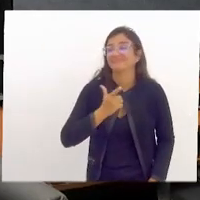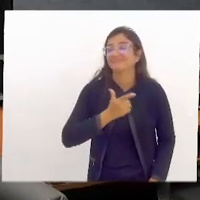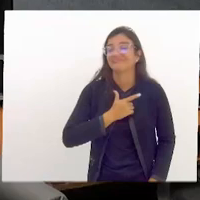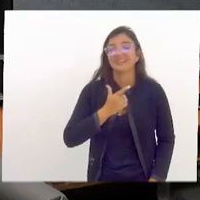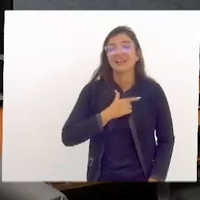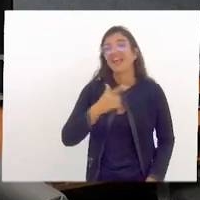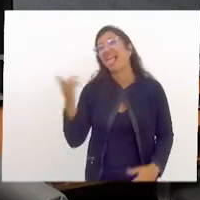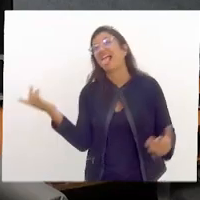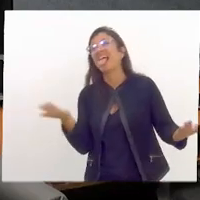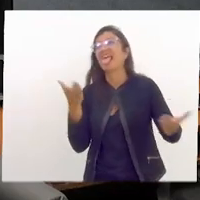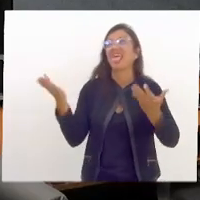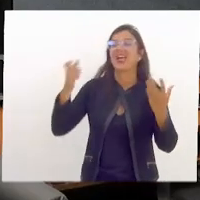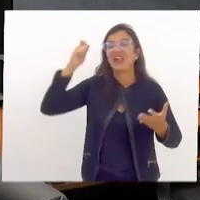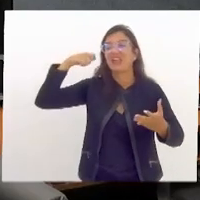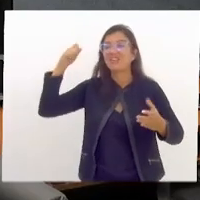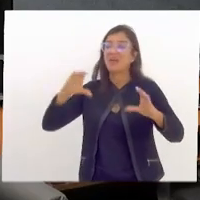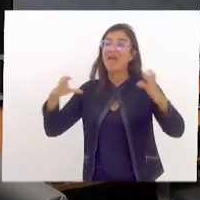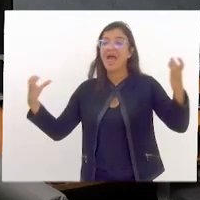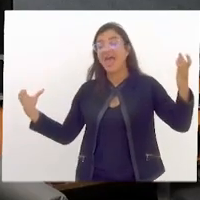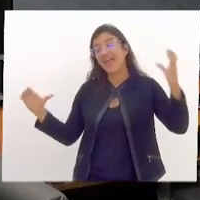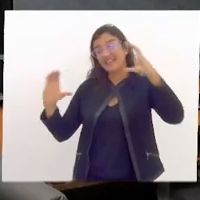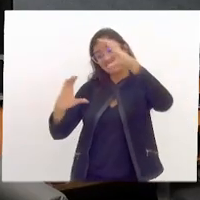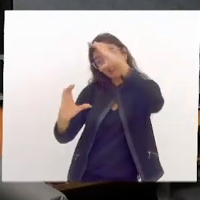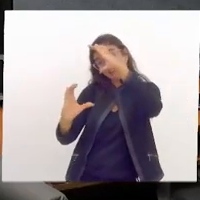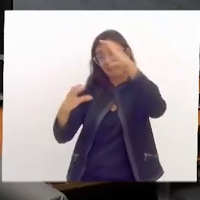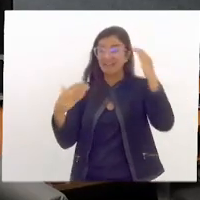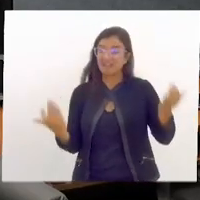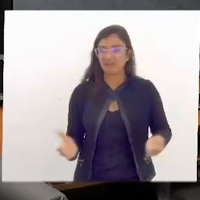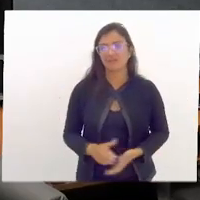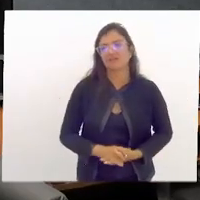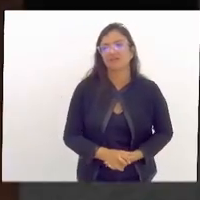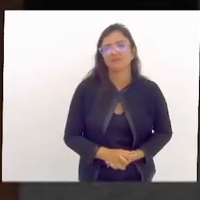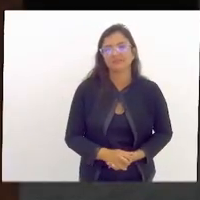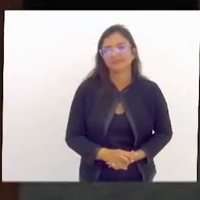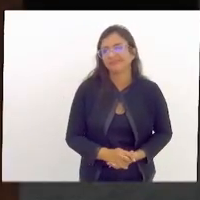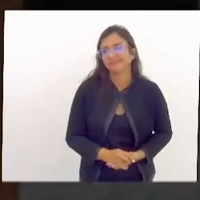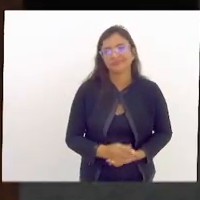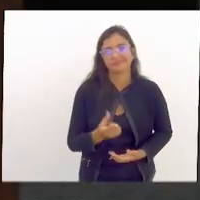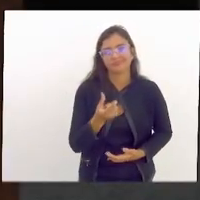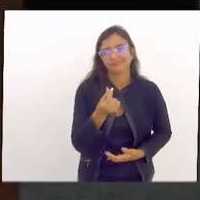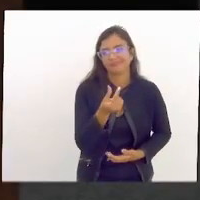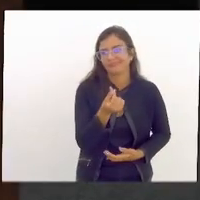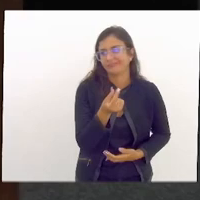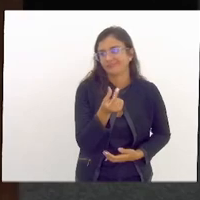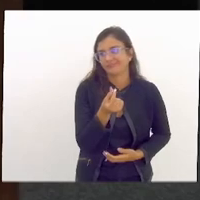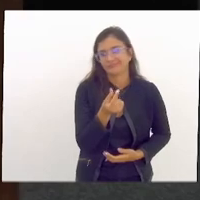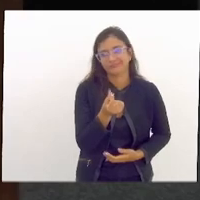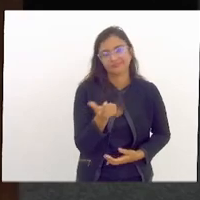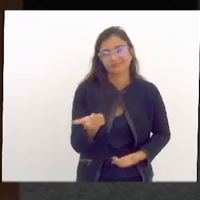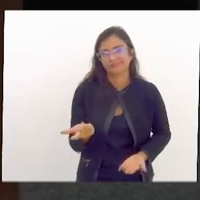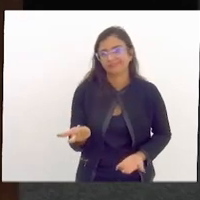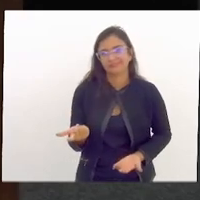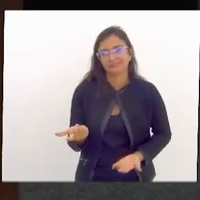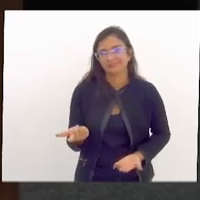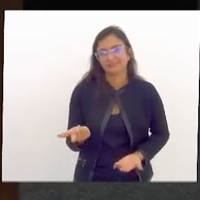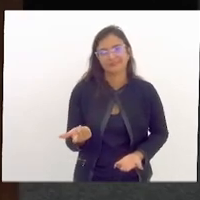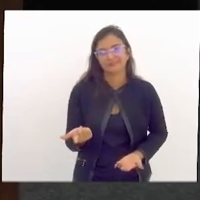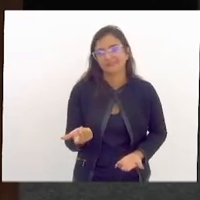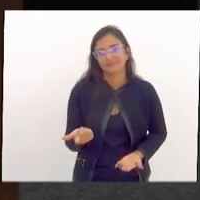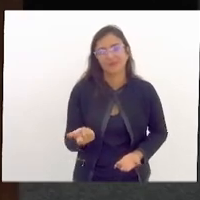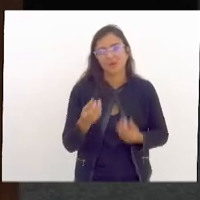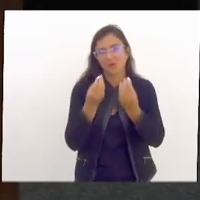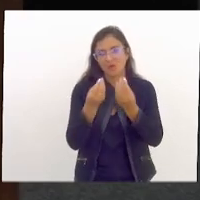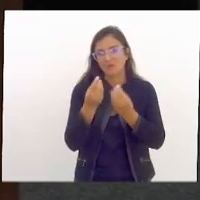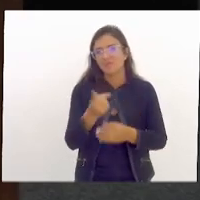cidadão fazendo a propaganda dentro do cano, queimando o dinheiro do que se paga de água